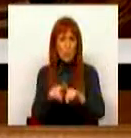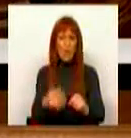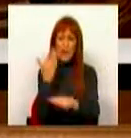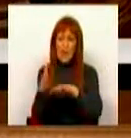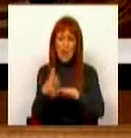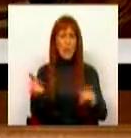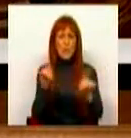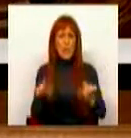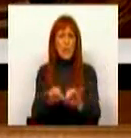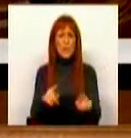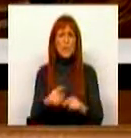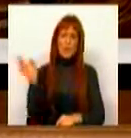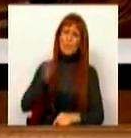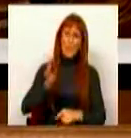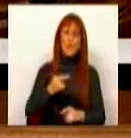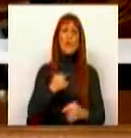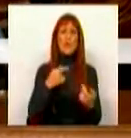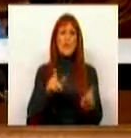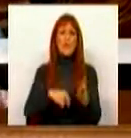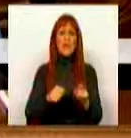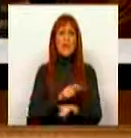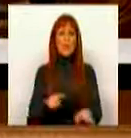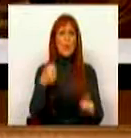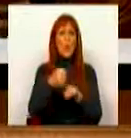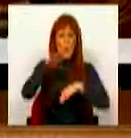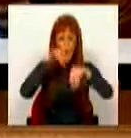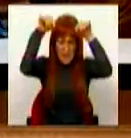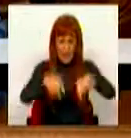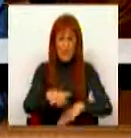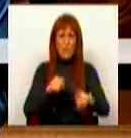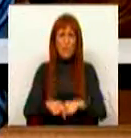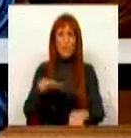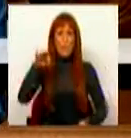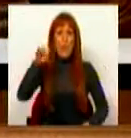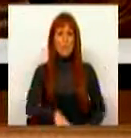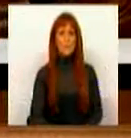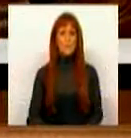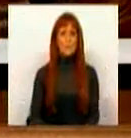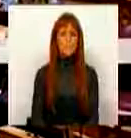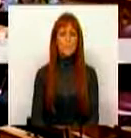exclusão não são inevitáveis. E sim, o combate faz-se aqui e faz-se com o PS.